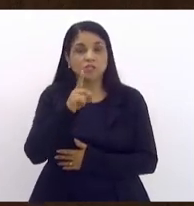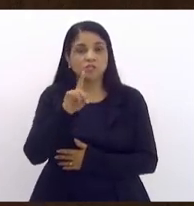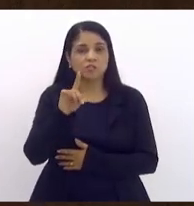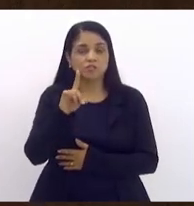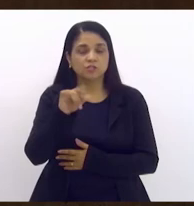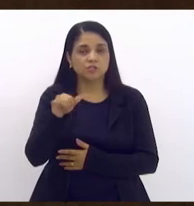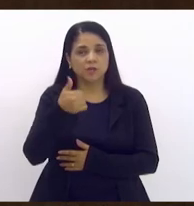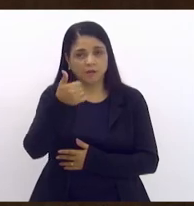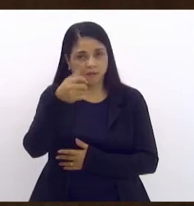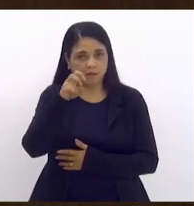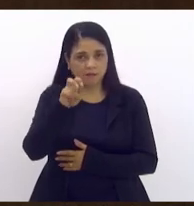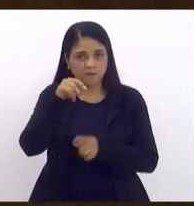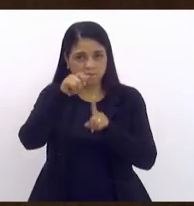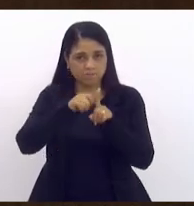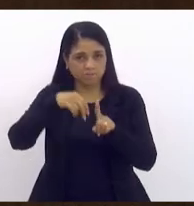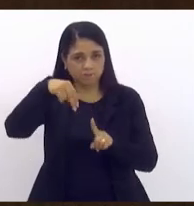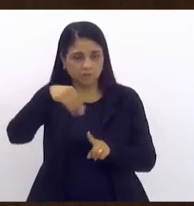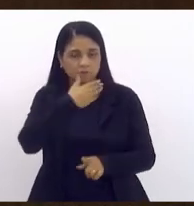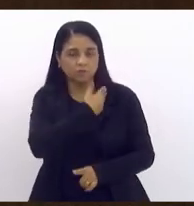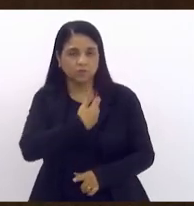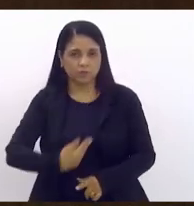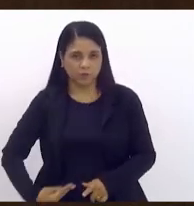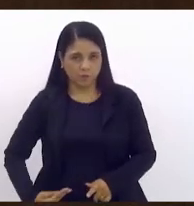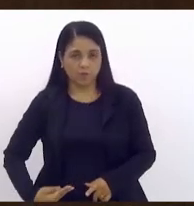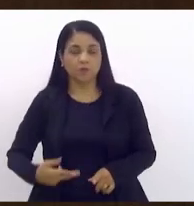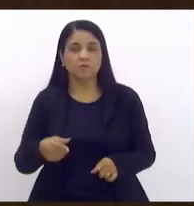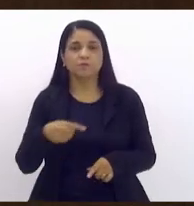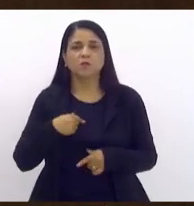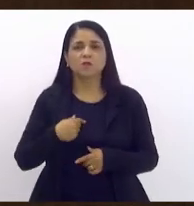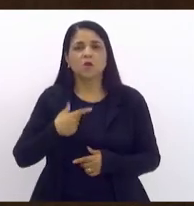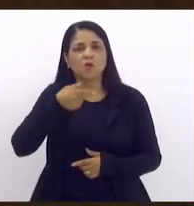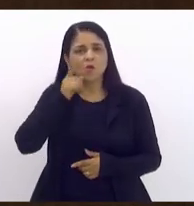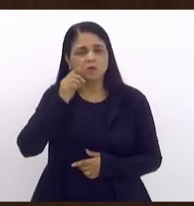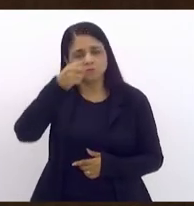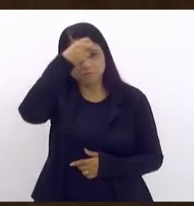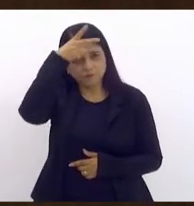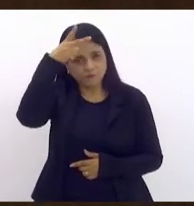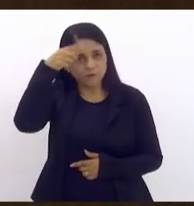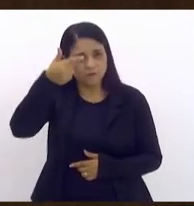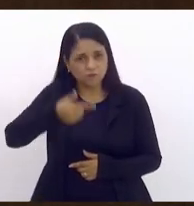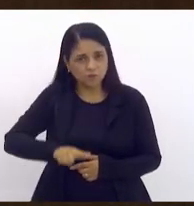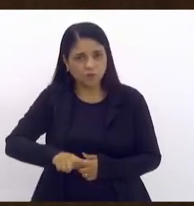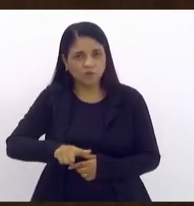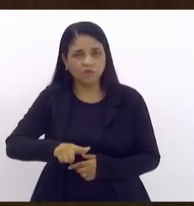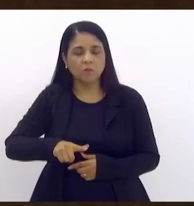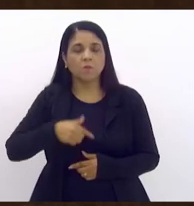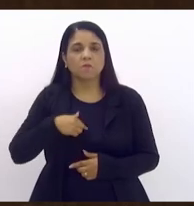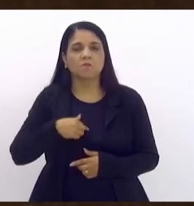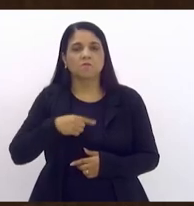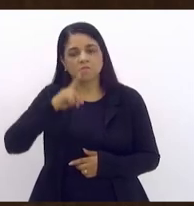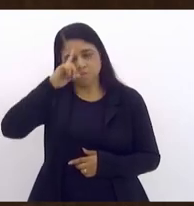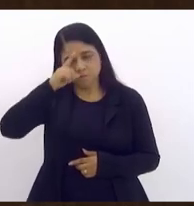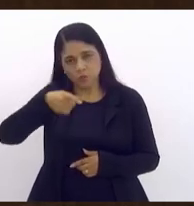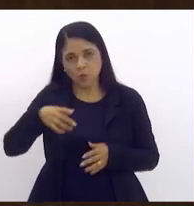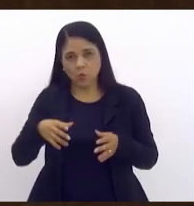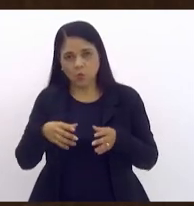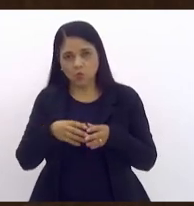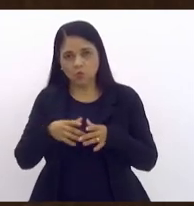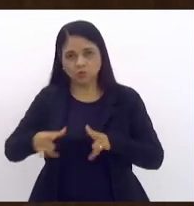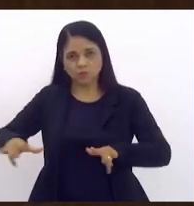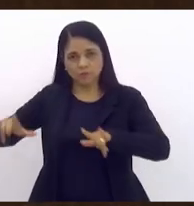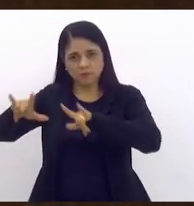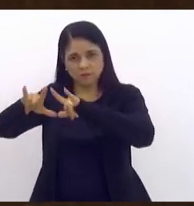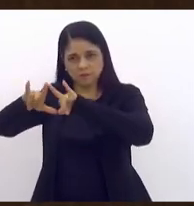República. E ontem, mais uma vez, o prefeito da cidade, Eduardo Paes, mandou a sua milícia